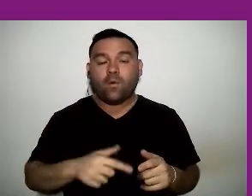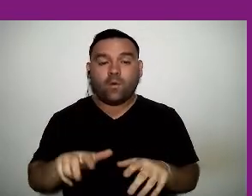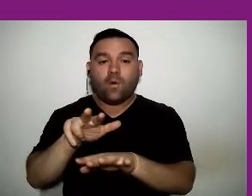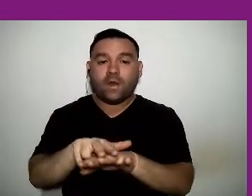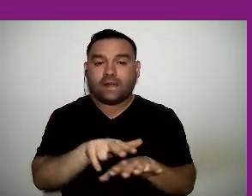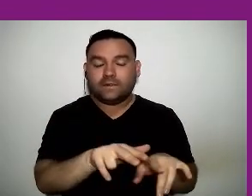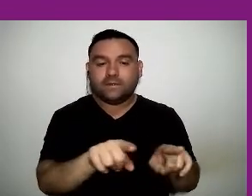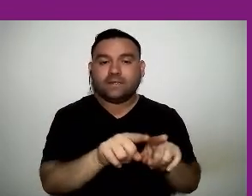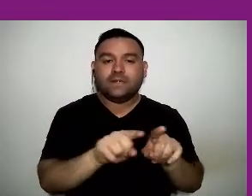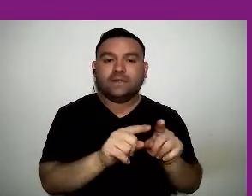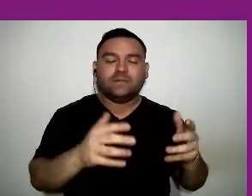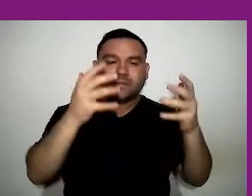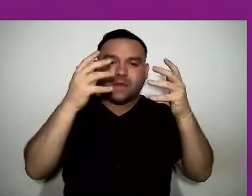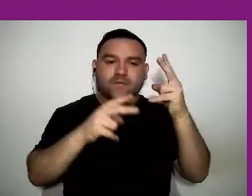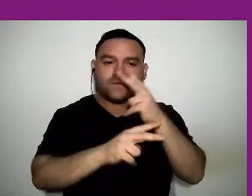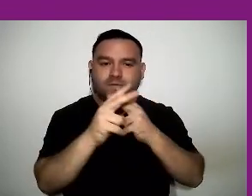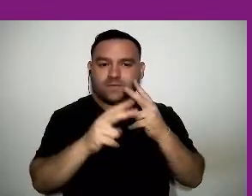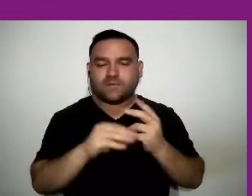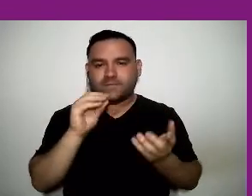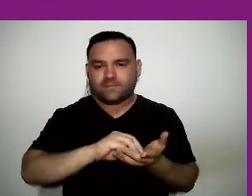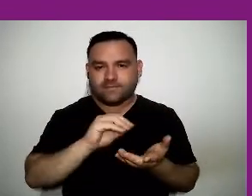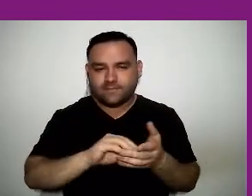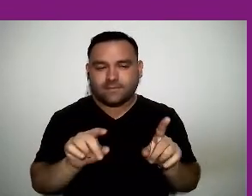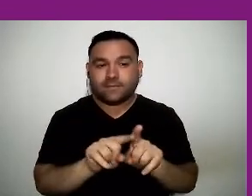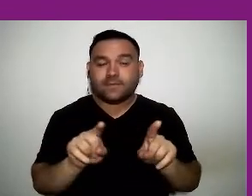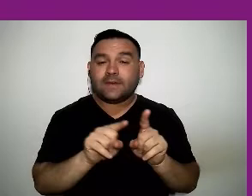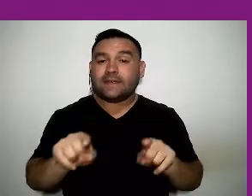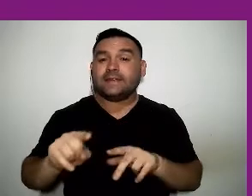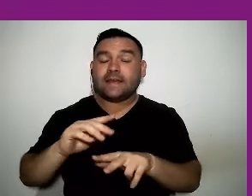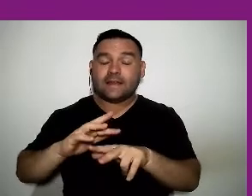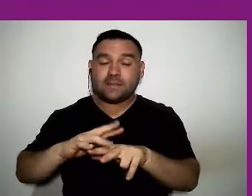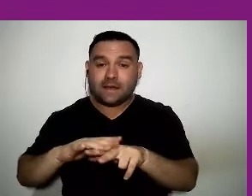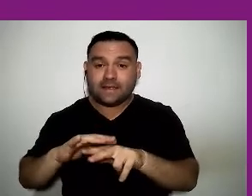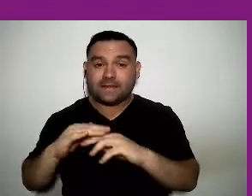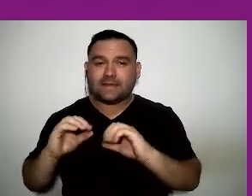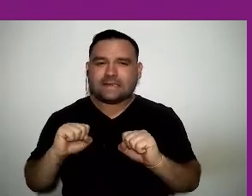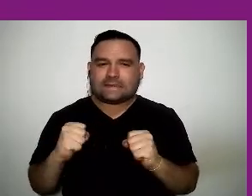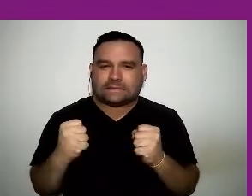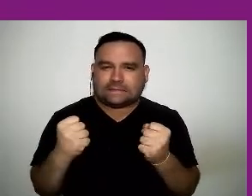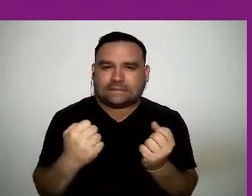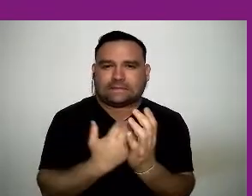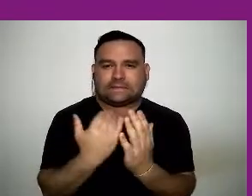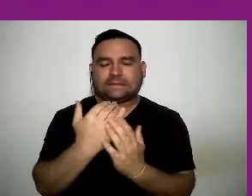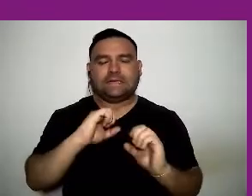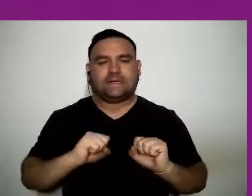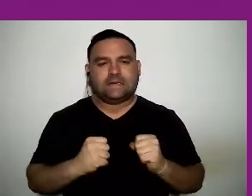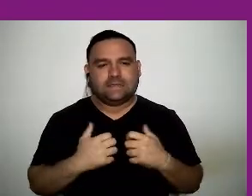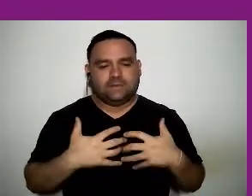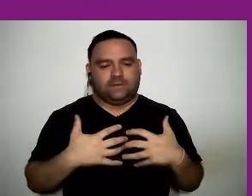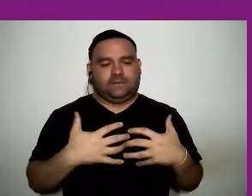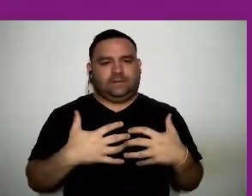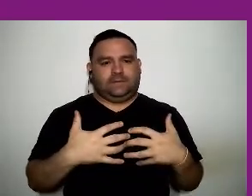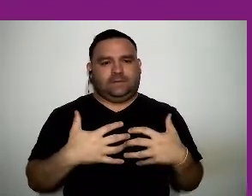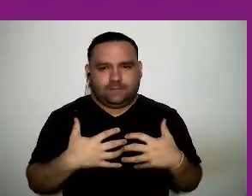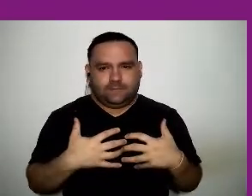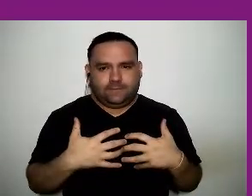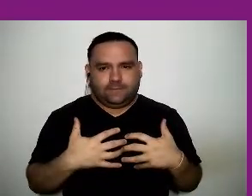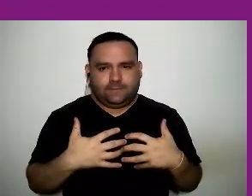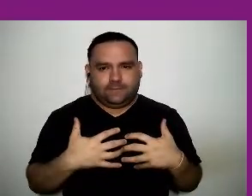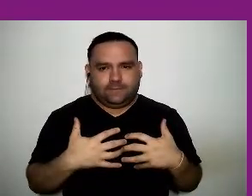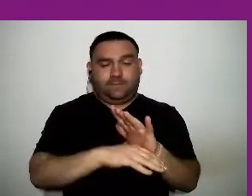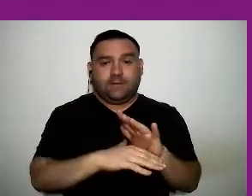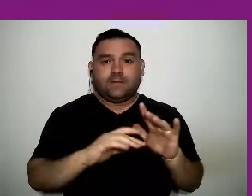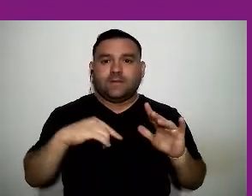poucos ventiladores. E esses pacientes evoluíam com aumento do esforço respiratório, e quando a gente pensa em